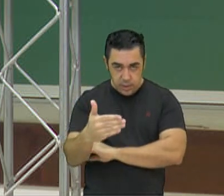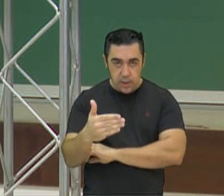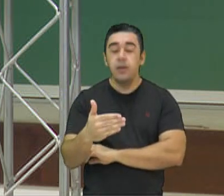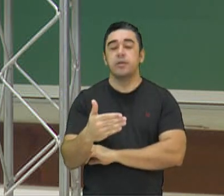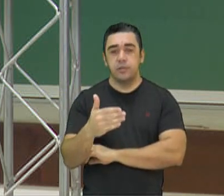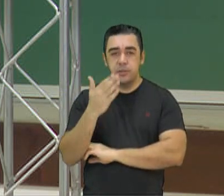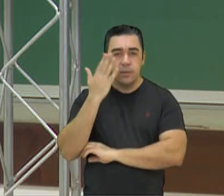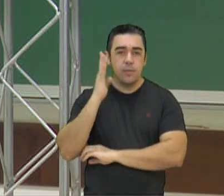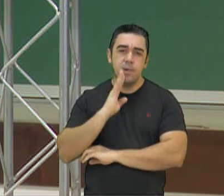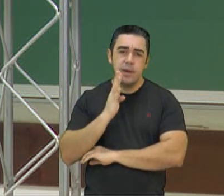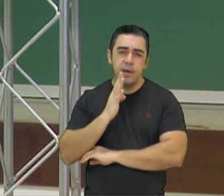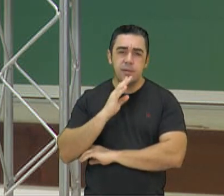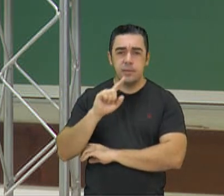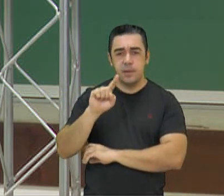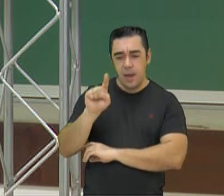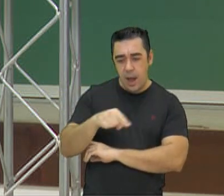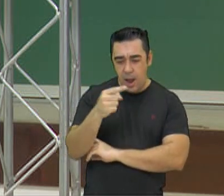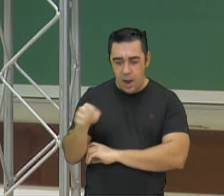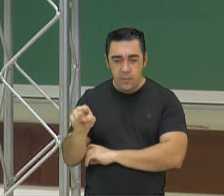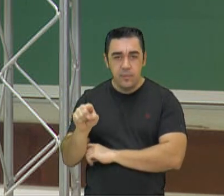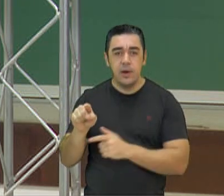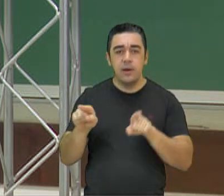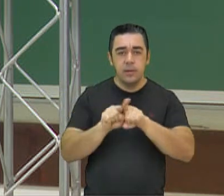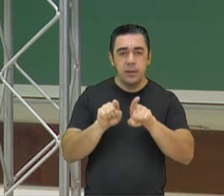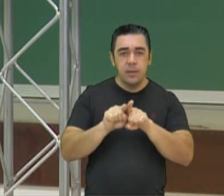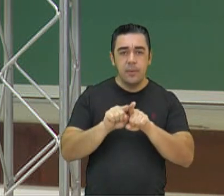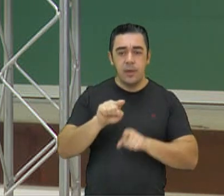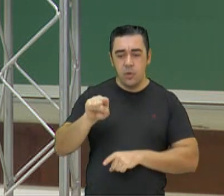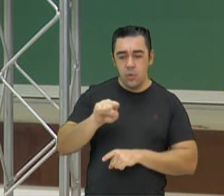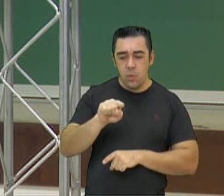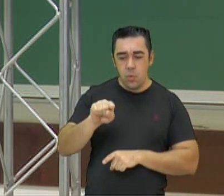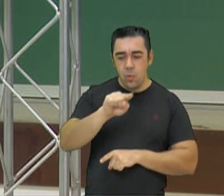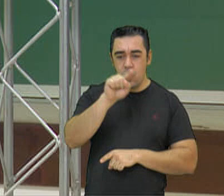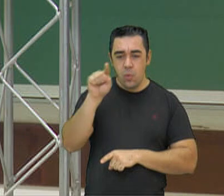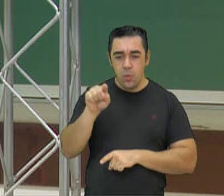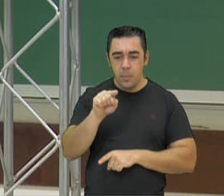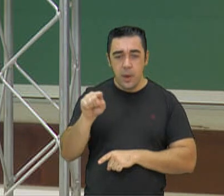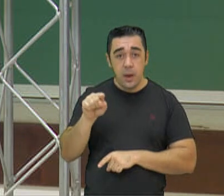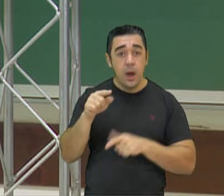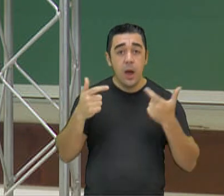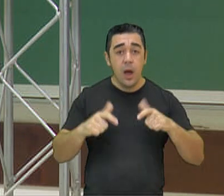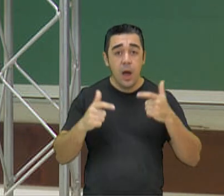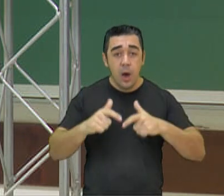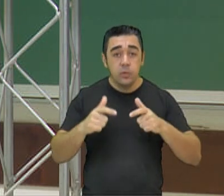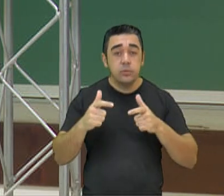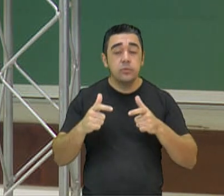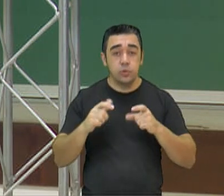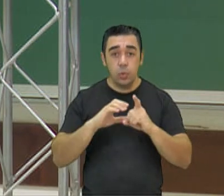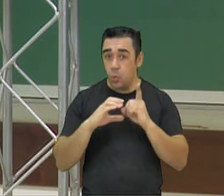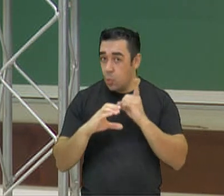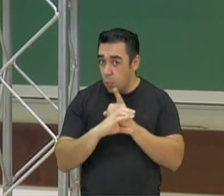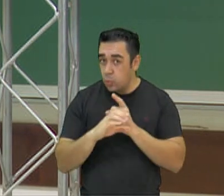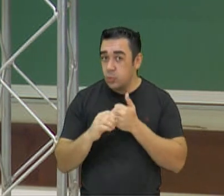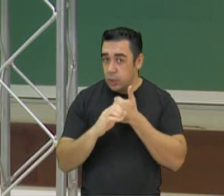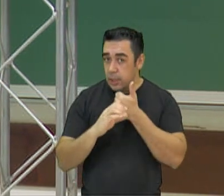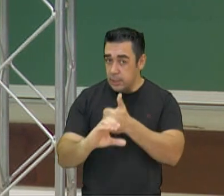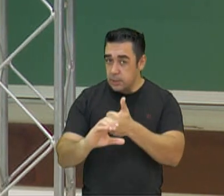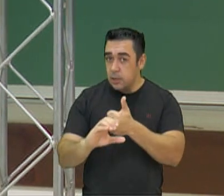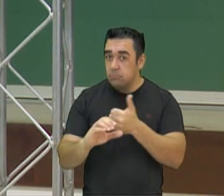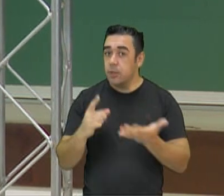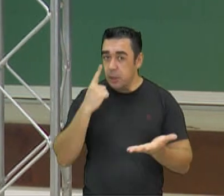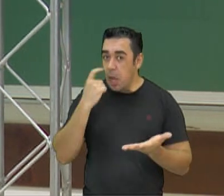símbolos ômega e alfa era para marcar o local de culto dos cristãos. Olha só que